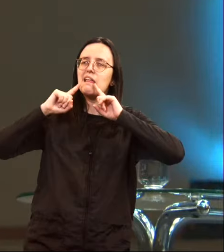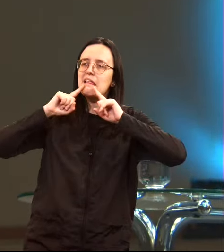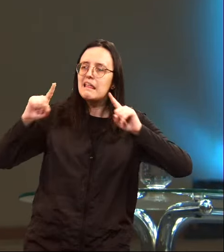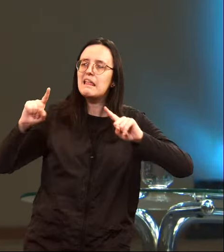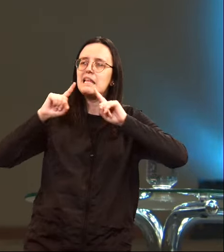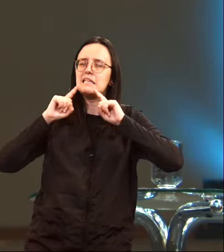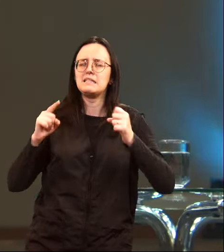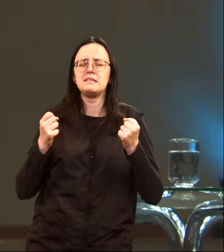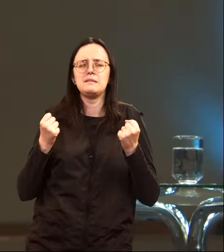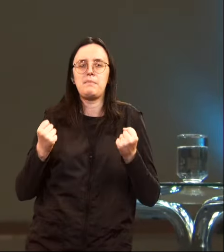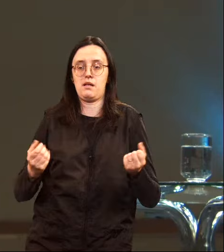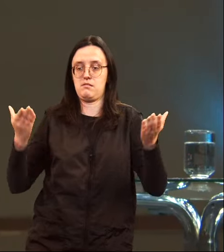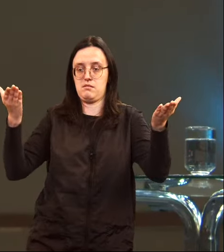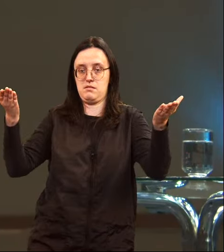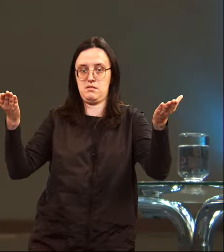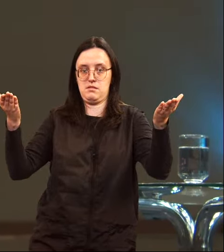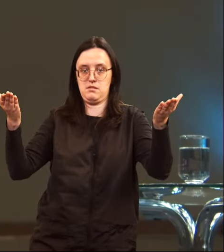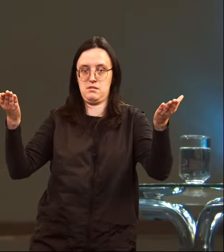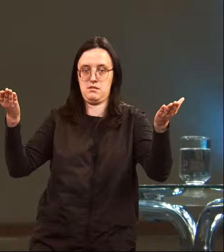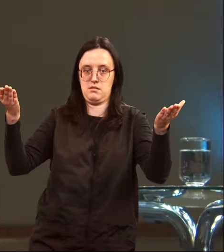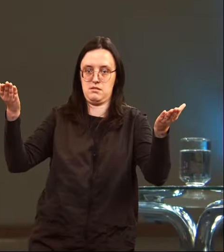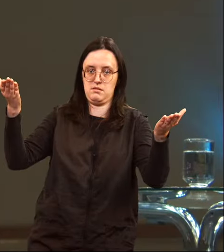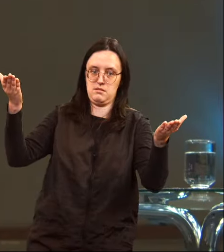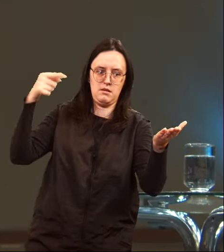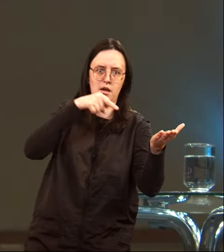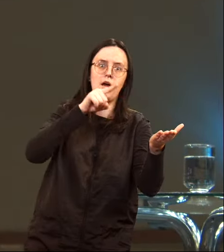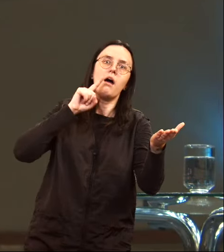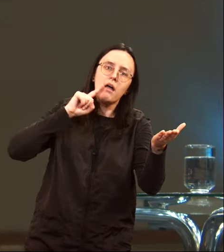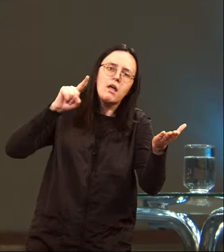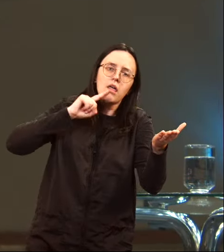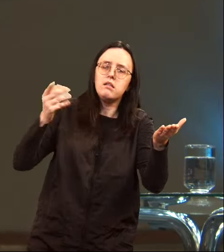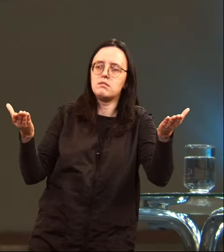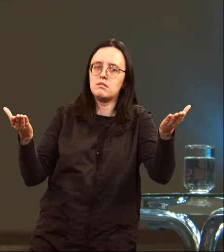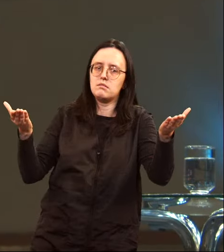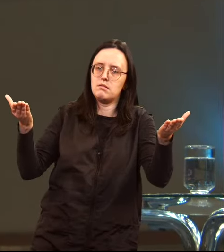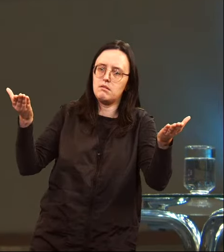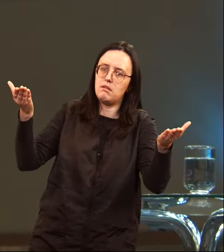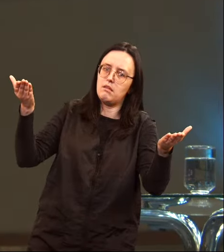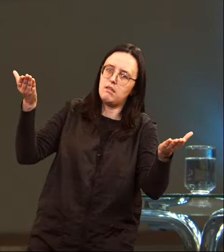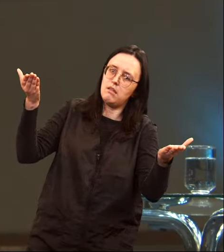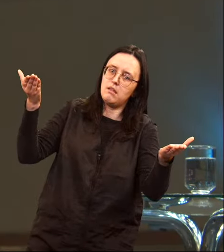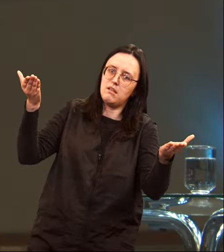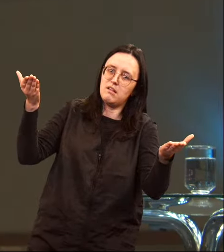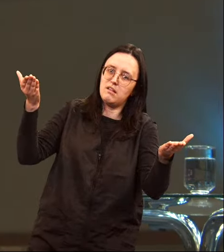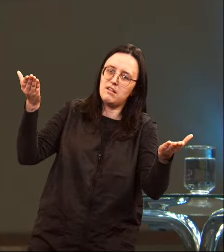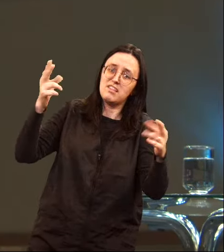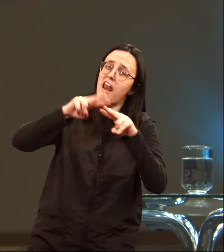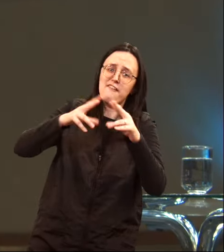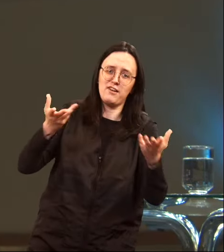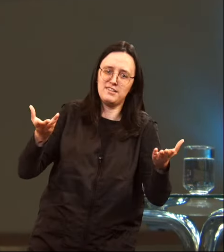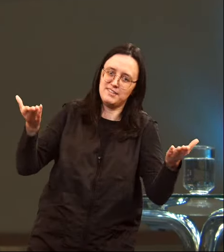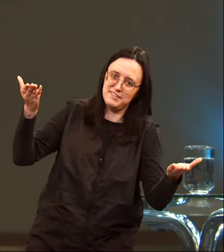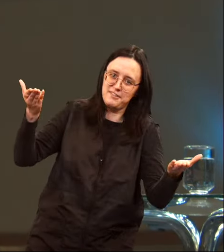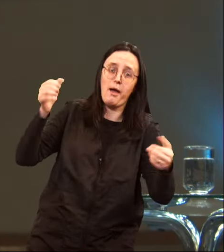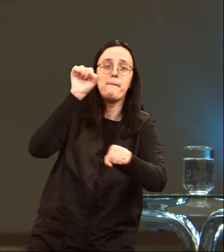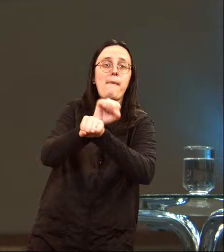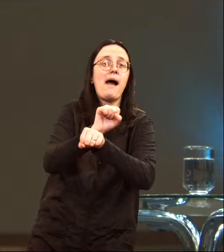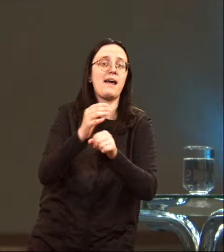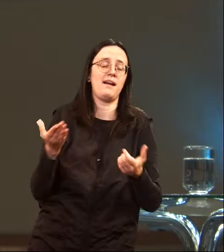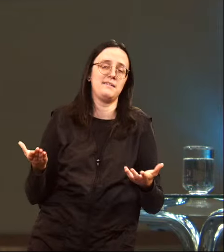reclamações pesam mais do que os agradecimentos, a gente emperra, a gente